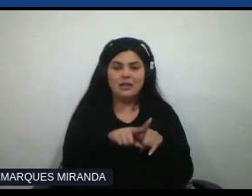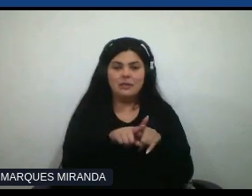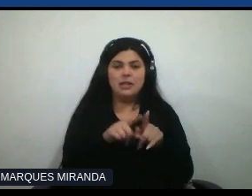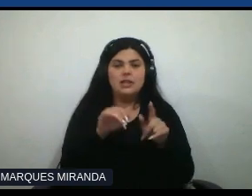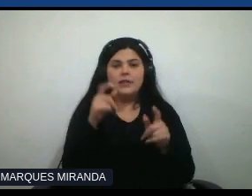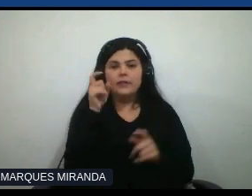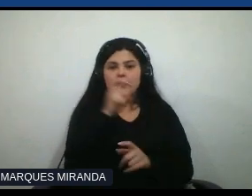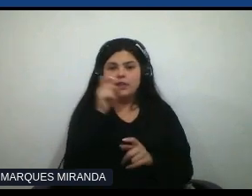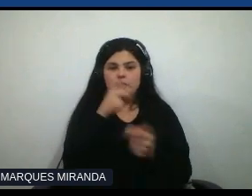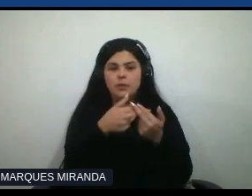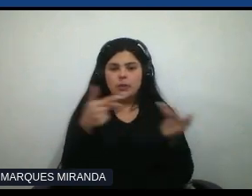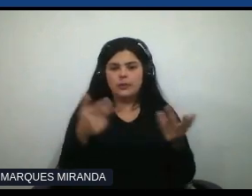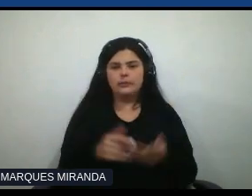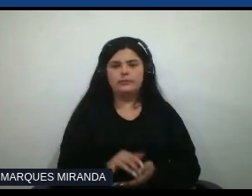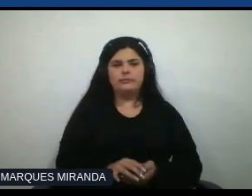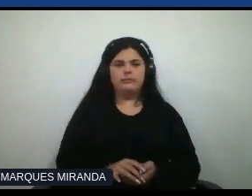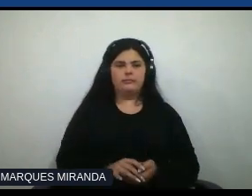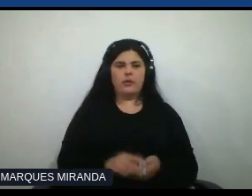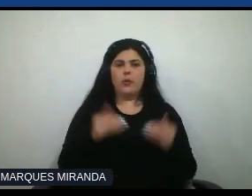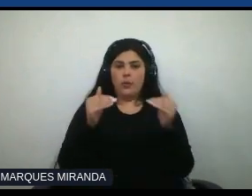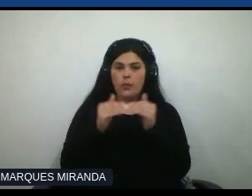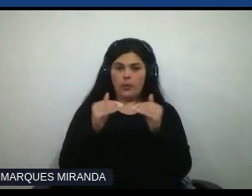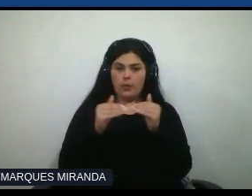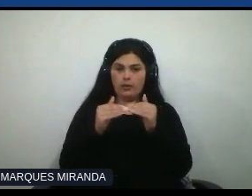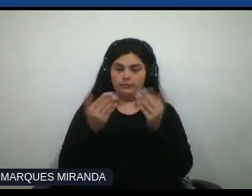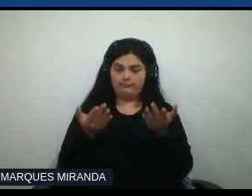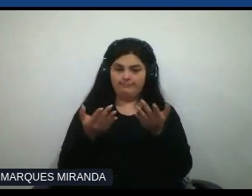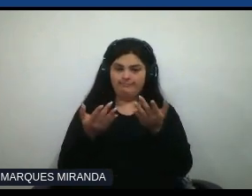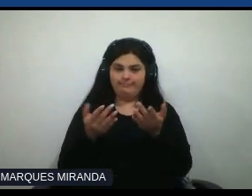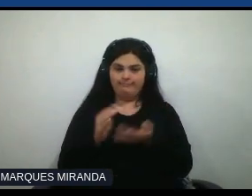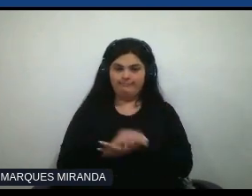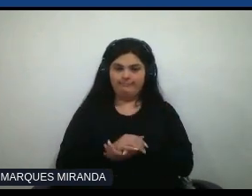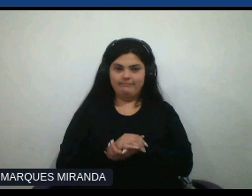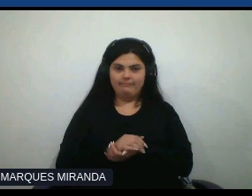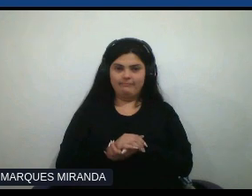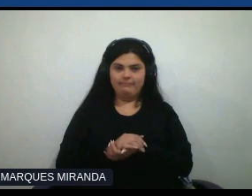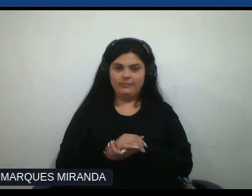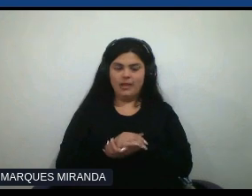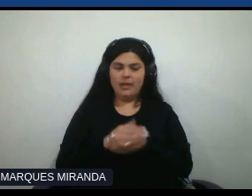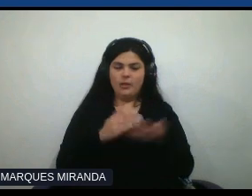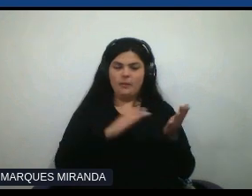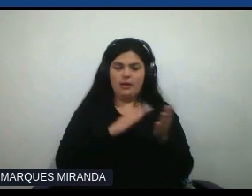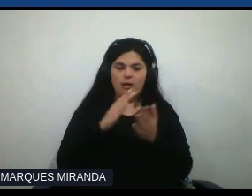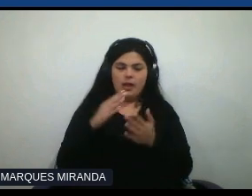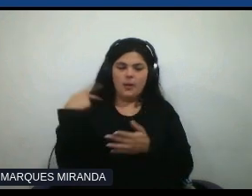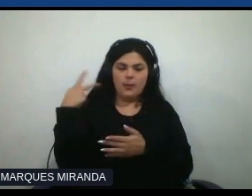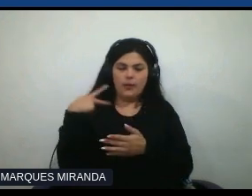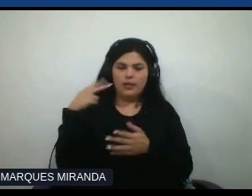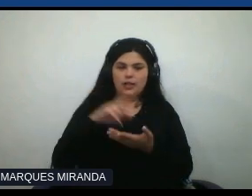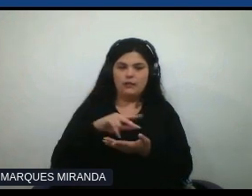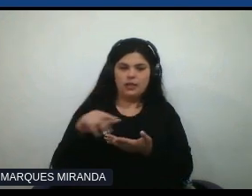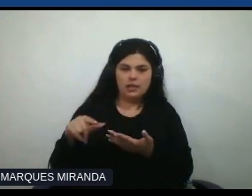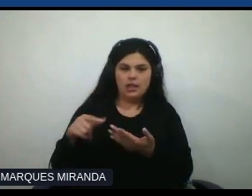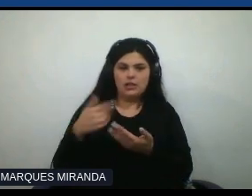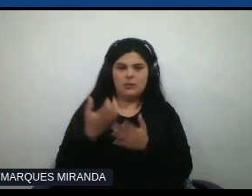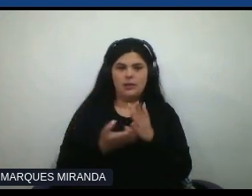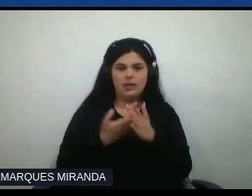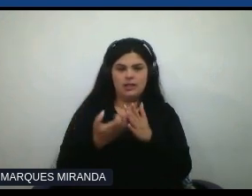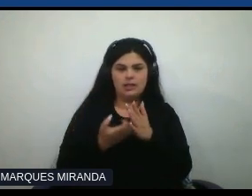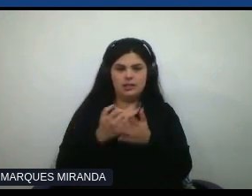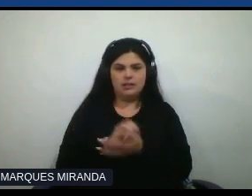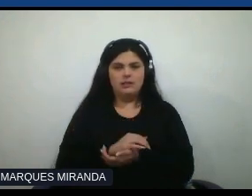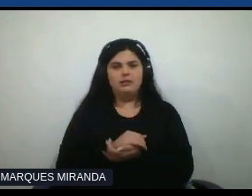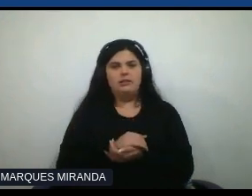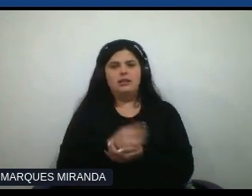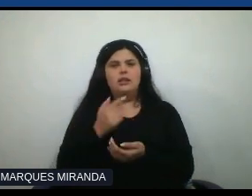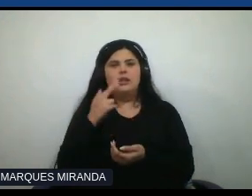fingir alguma coisa. Concorda comigo? Então, assim, isso vem de um lado das políticas de diversidade de uma empresa, então não está na nossa